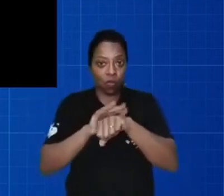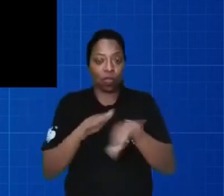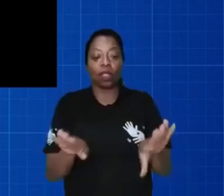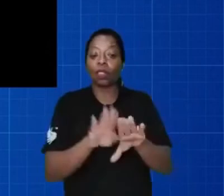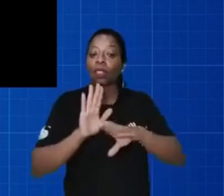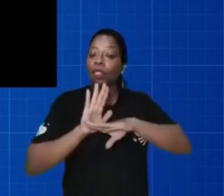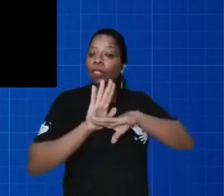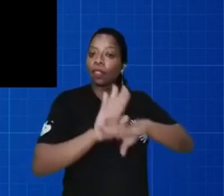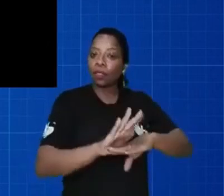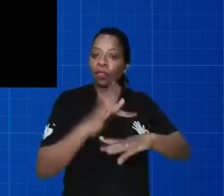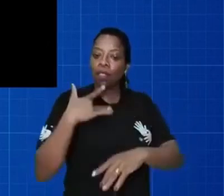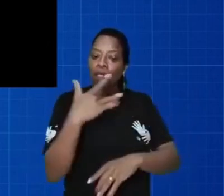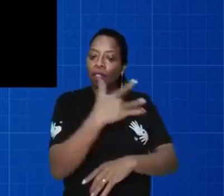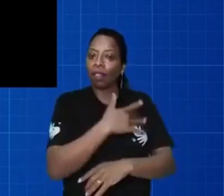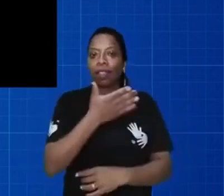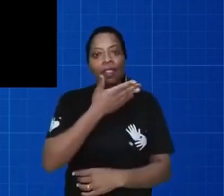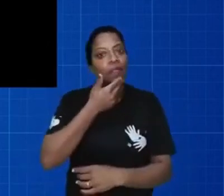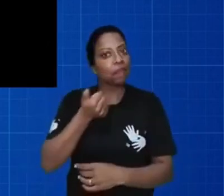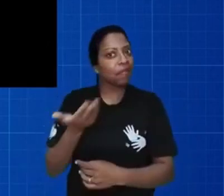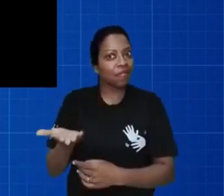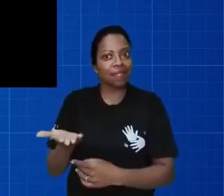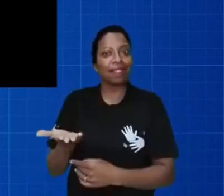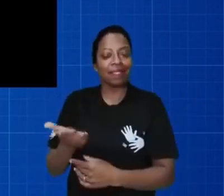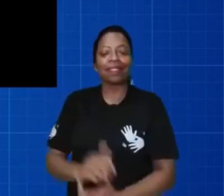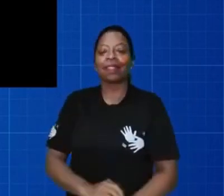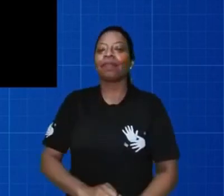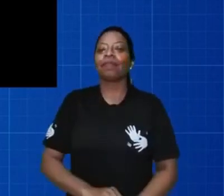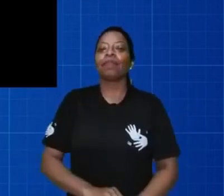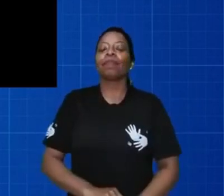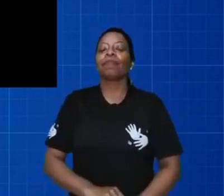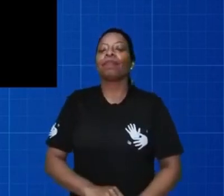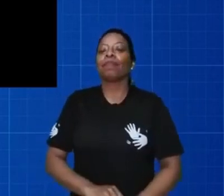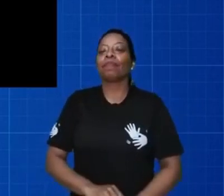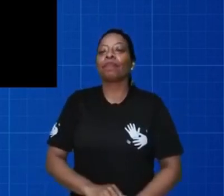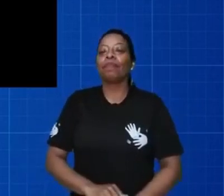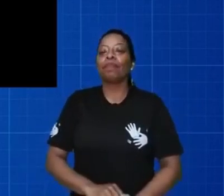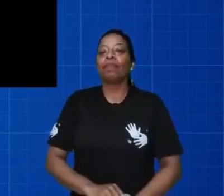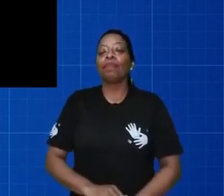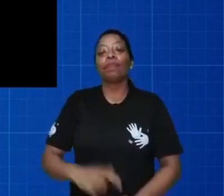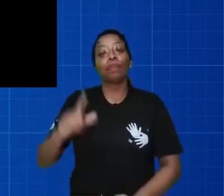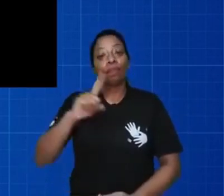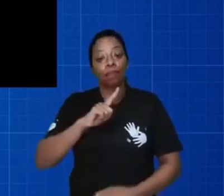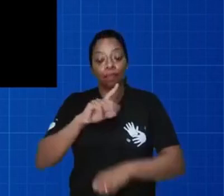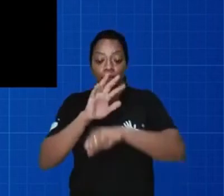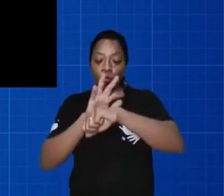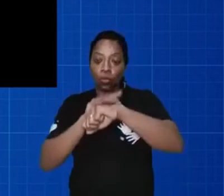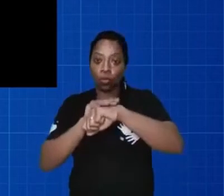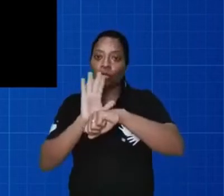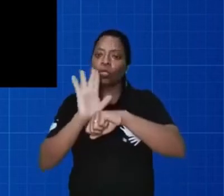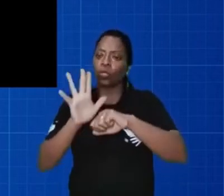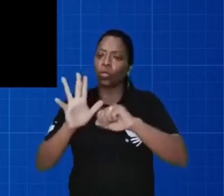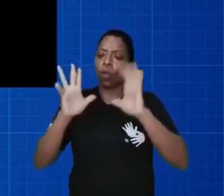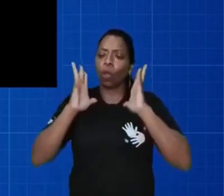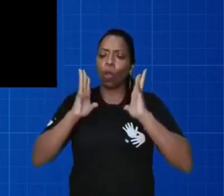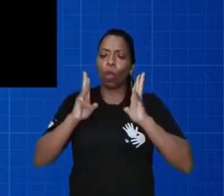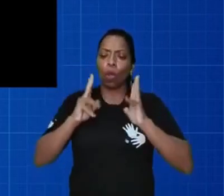Então, temos algumas doenças que já foram erradicadas, elas deixaram de existir no mundo todo por conta da vacina. É o caso da varíola,